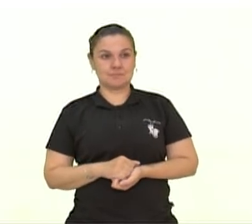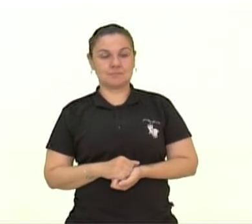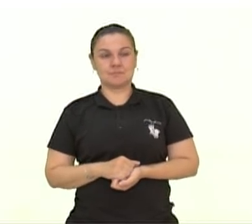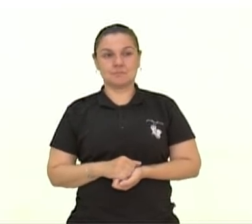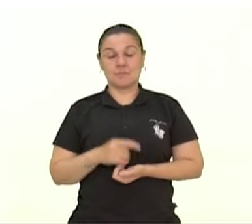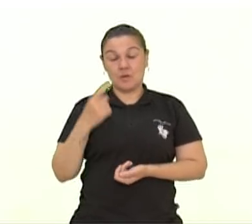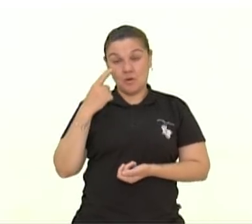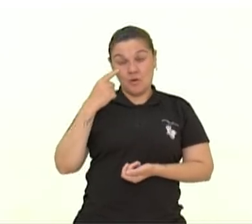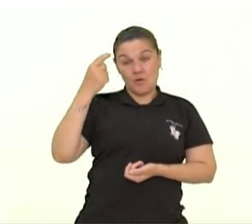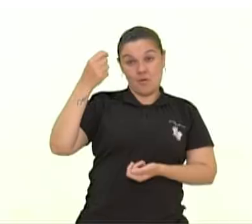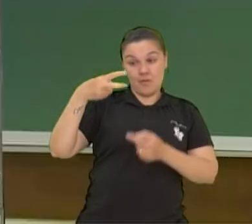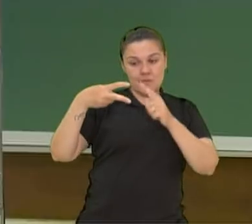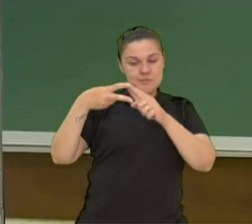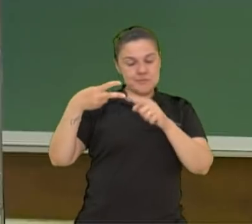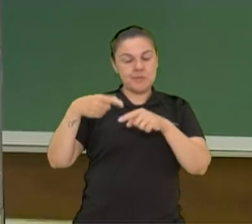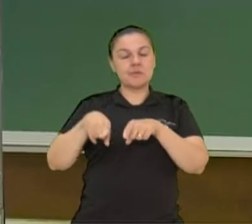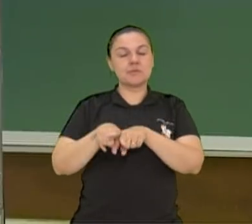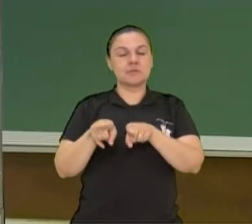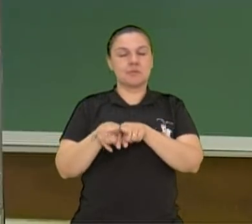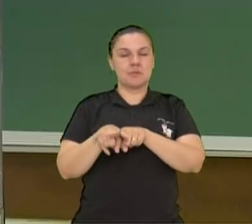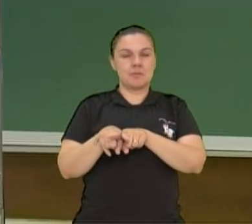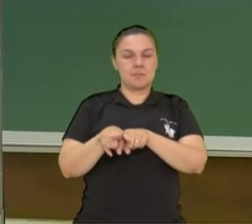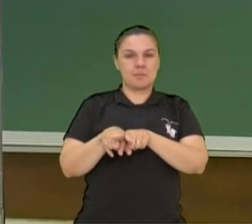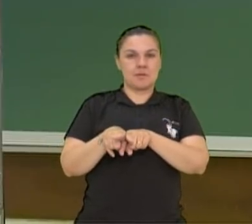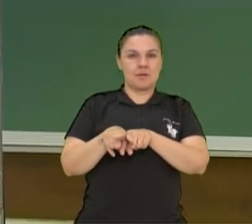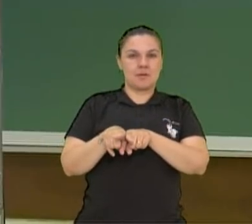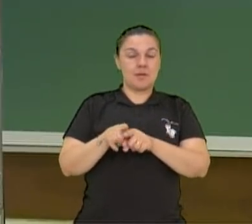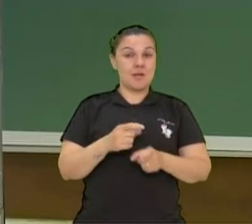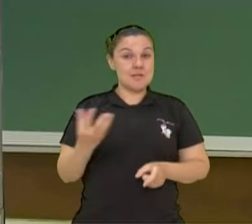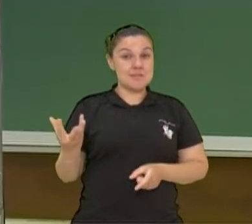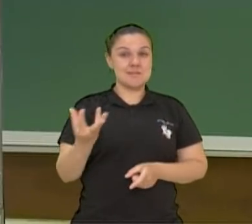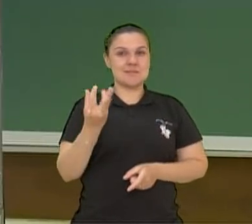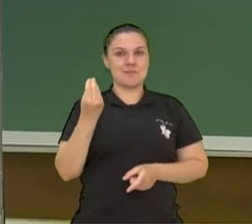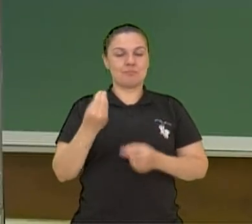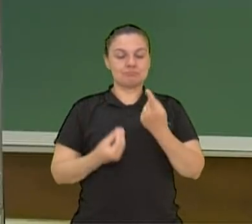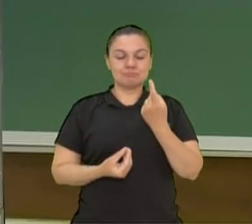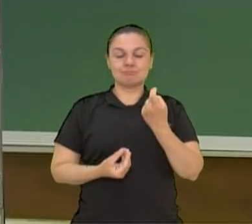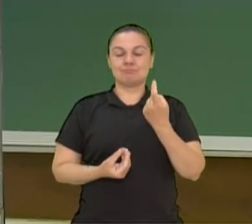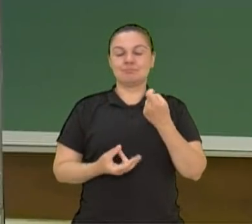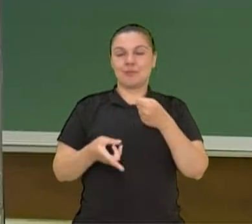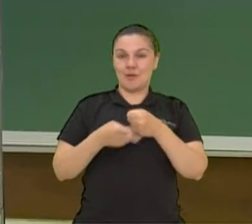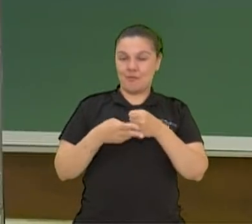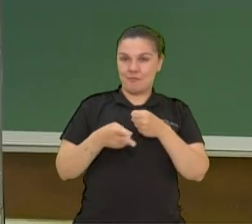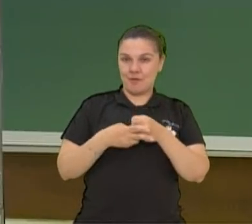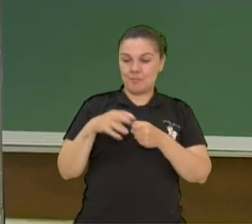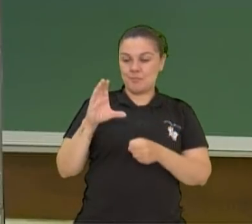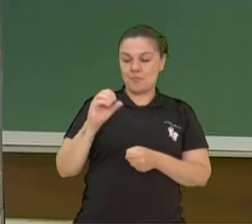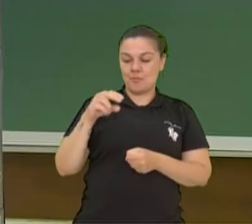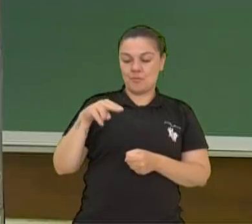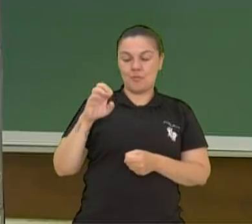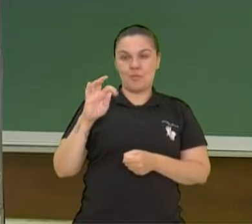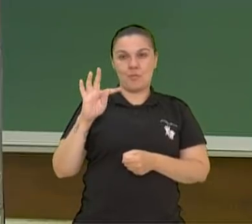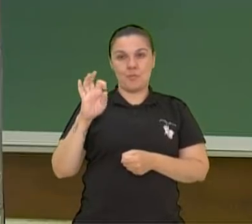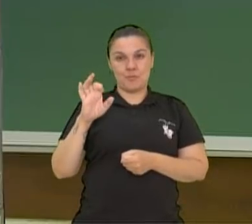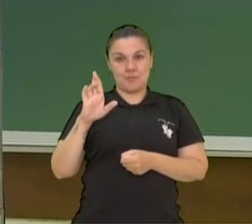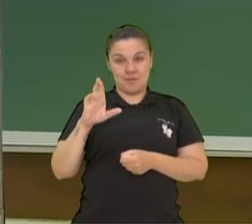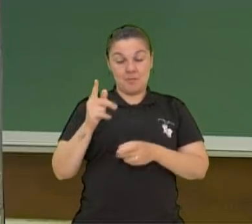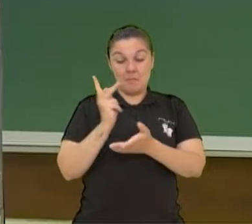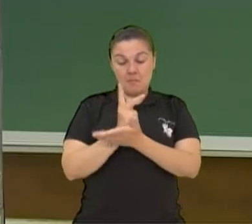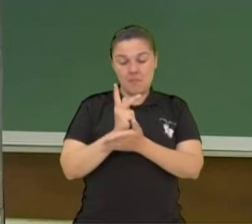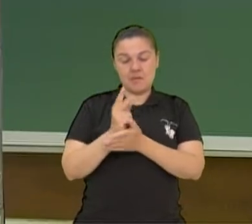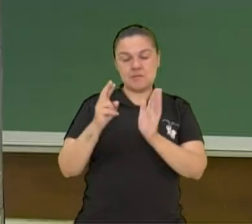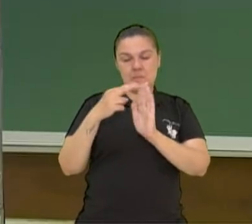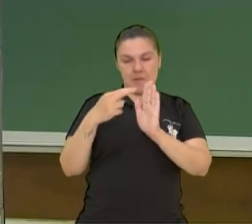invisíveis. Observe que a gente tem também essa diferença entre singular e plural, para o uso do verbo conter, seguindo as mesmas regras do verbo